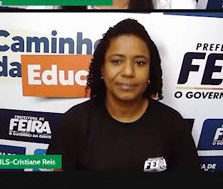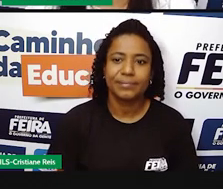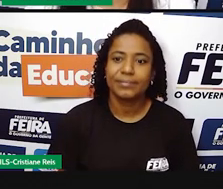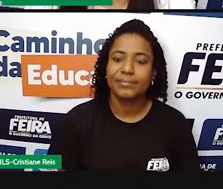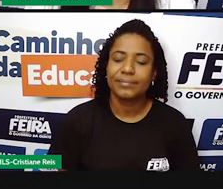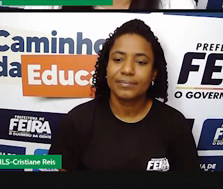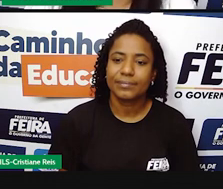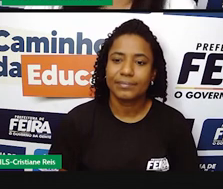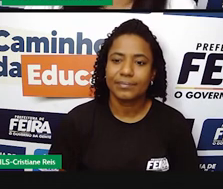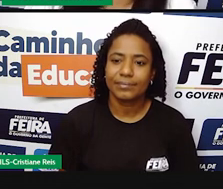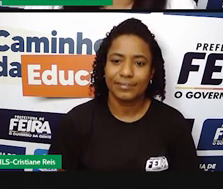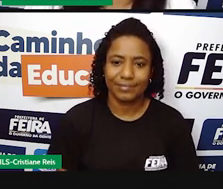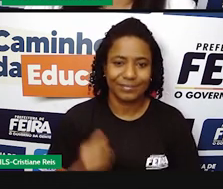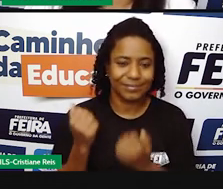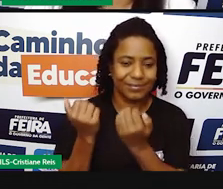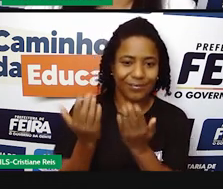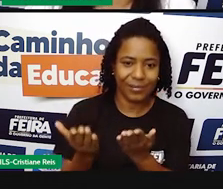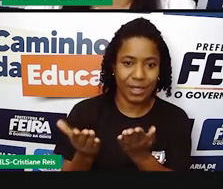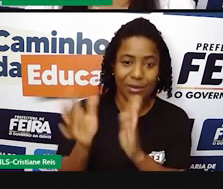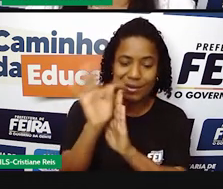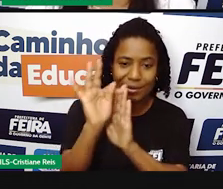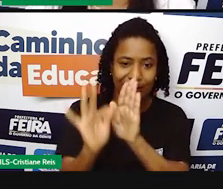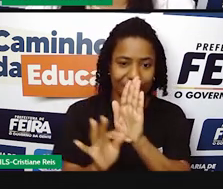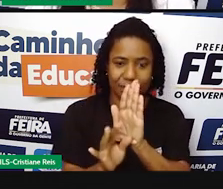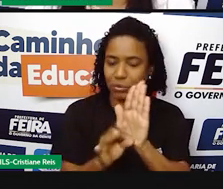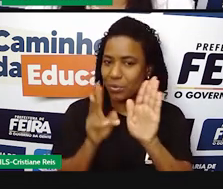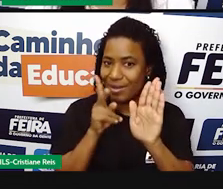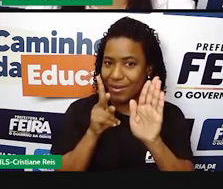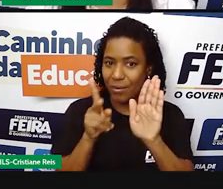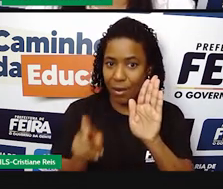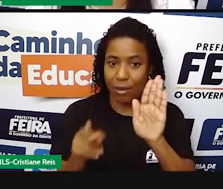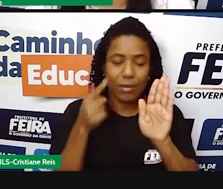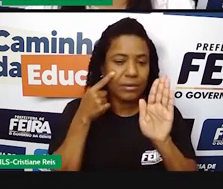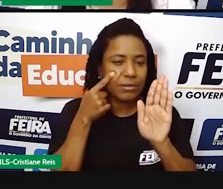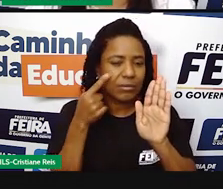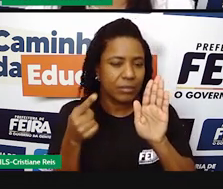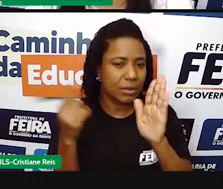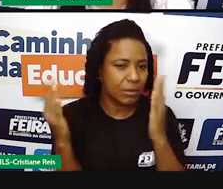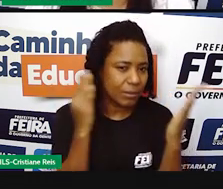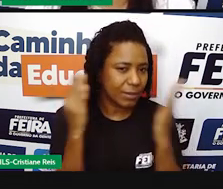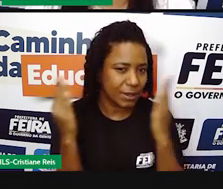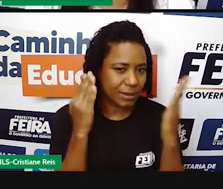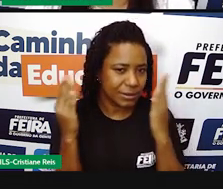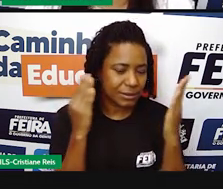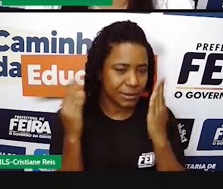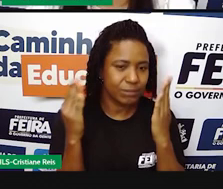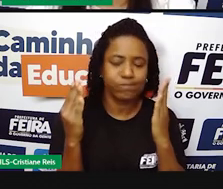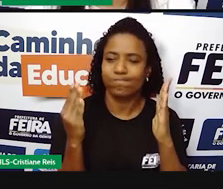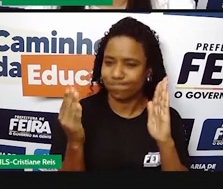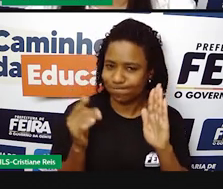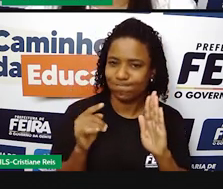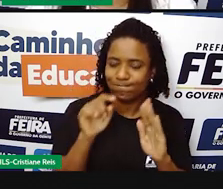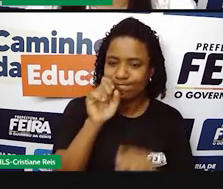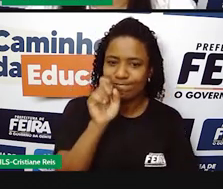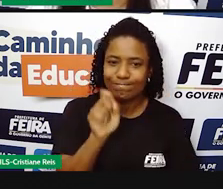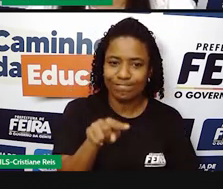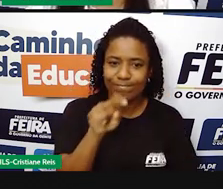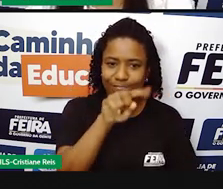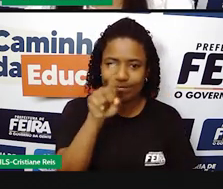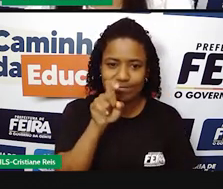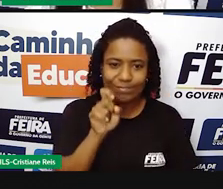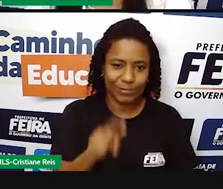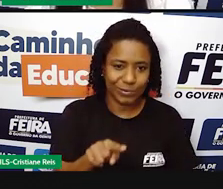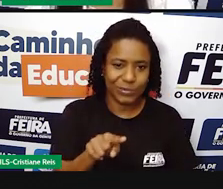A Pró colocou o mesmo texto para a gente observar aí as pontuações que aparecem nesta notícia. Quais